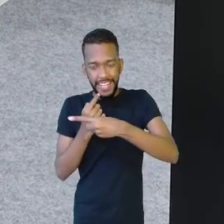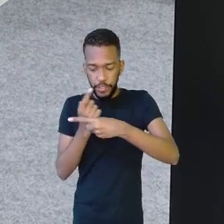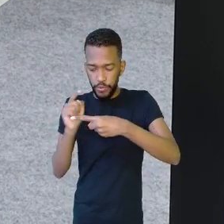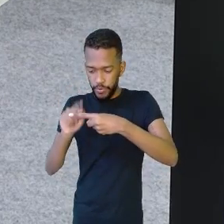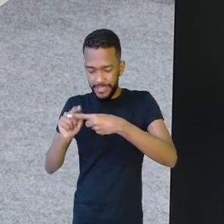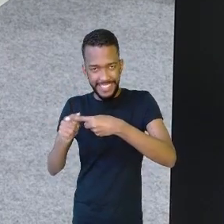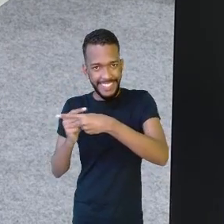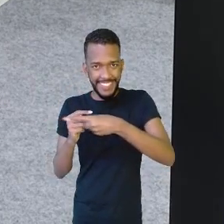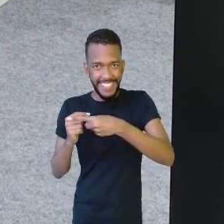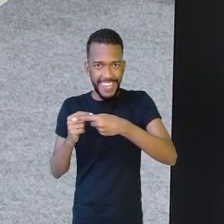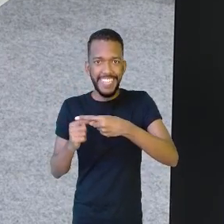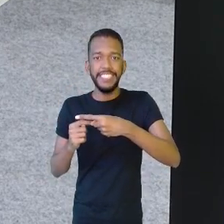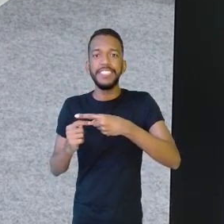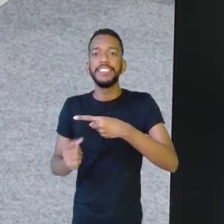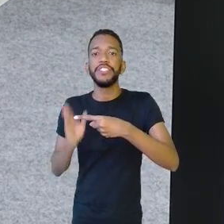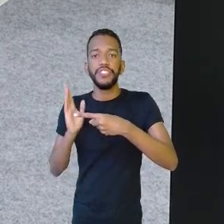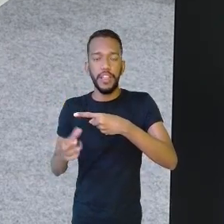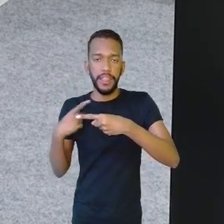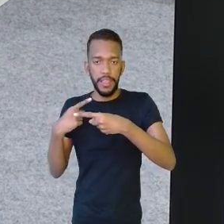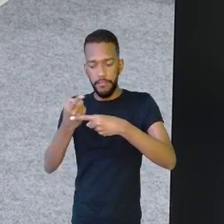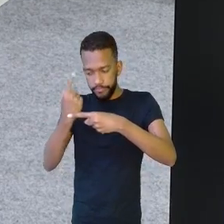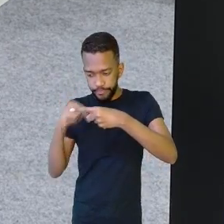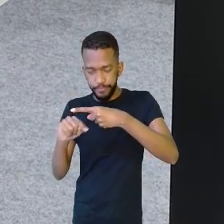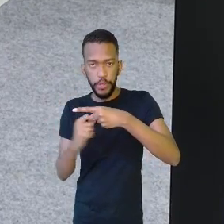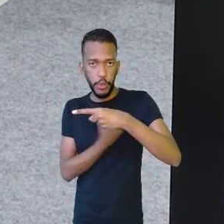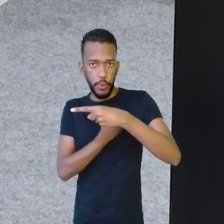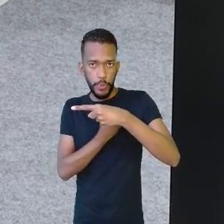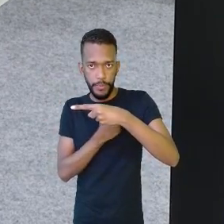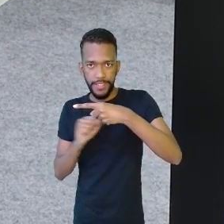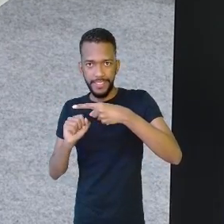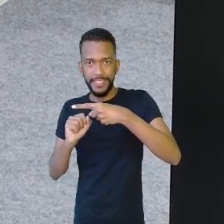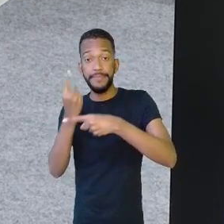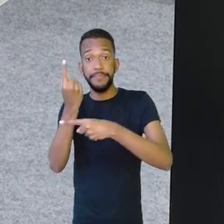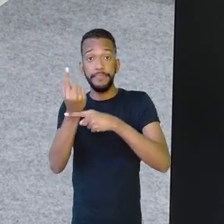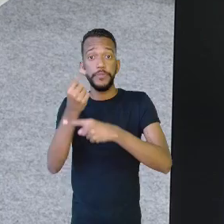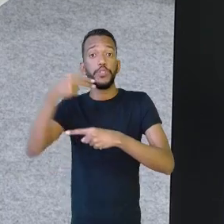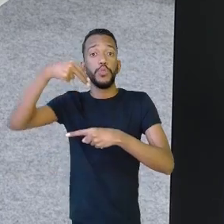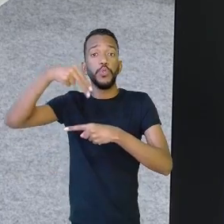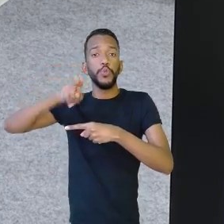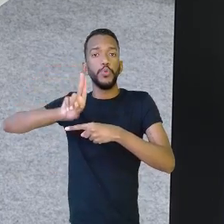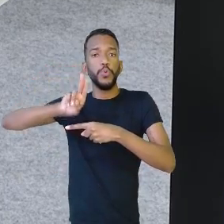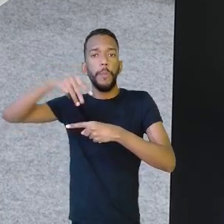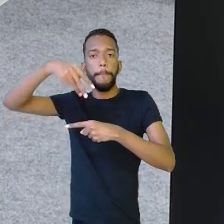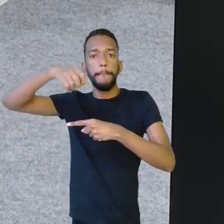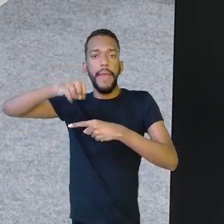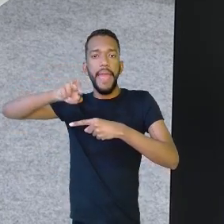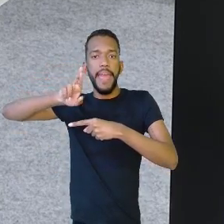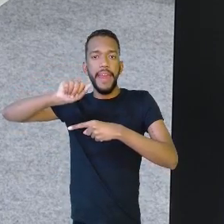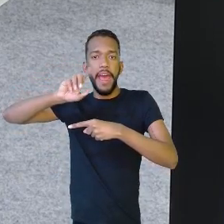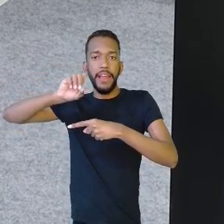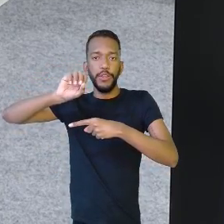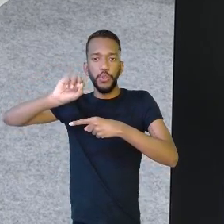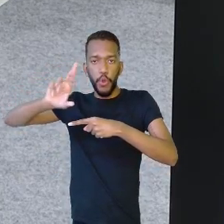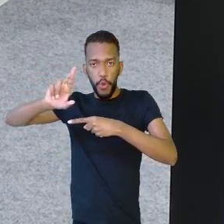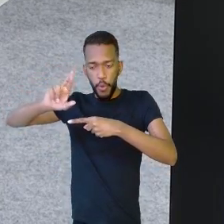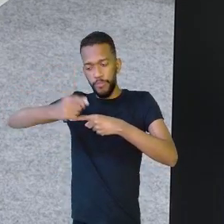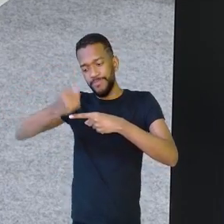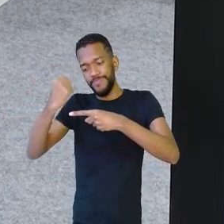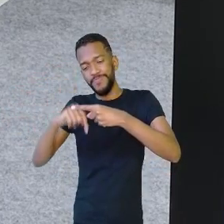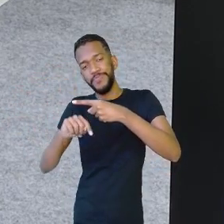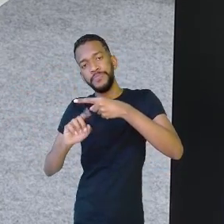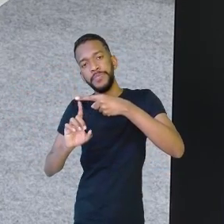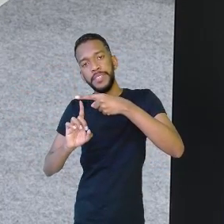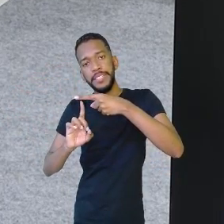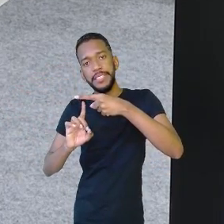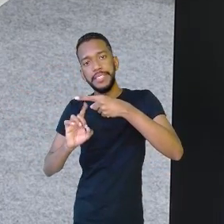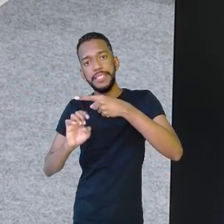para termos o outro número. O número de cima é numerador e o número que fica embaixo